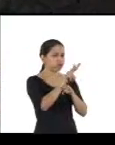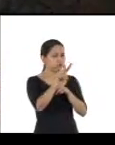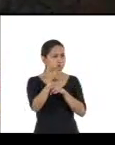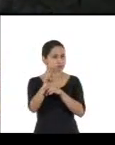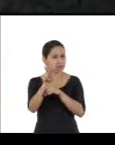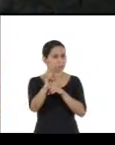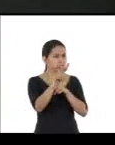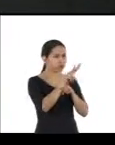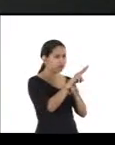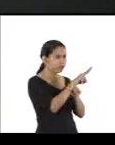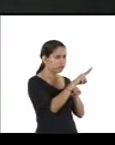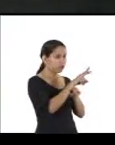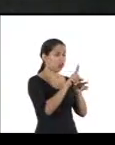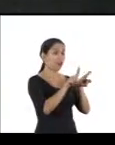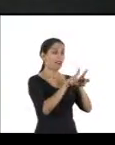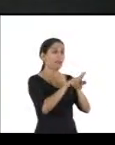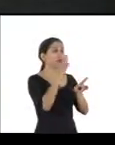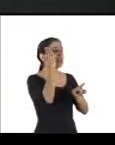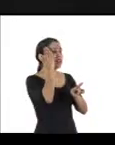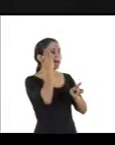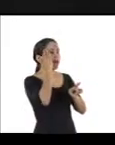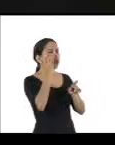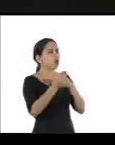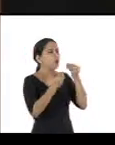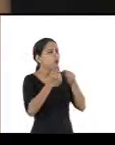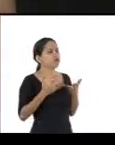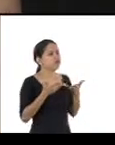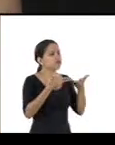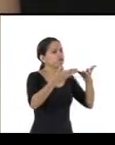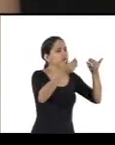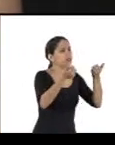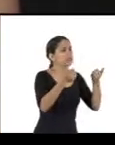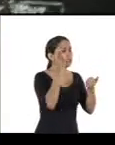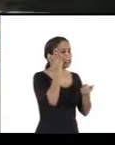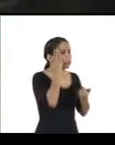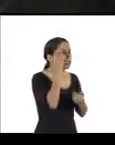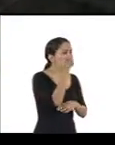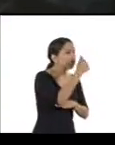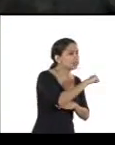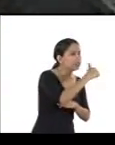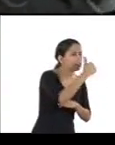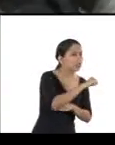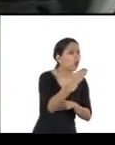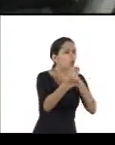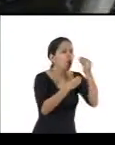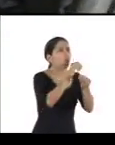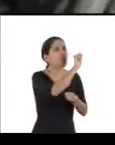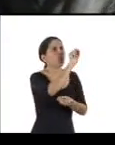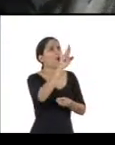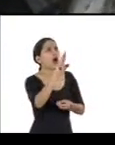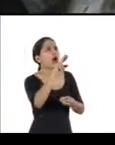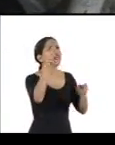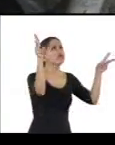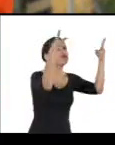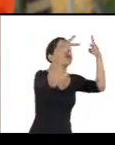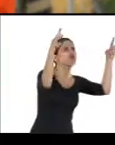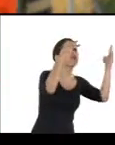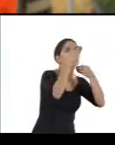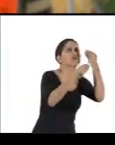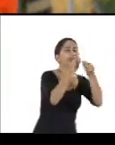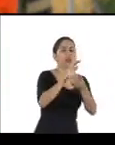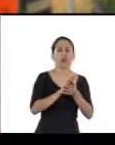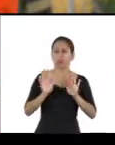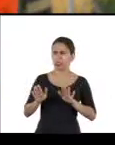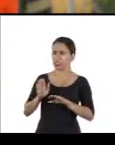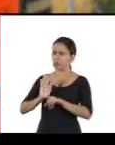estabelecermos as frentes com um nível de qualidade de vazão e limpeza do ar através do sistema de ventilação. Agora, esse processo